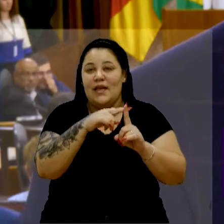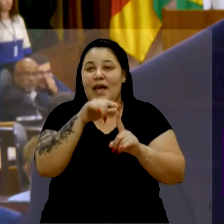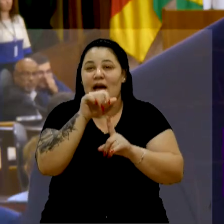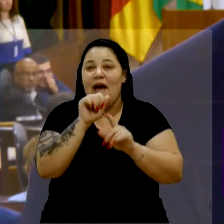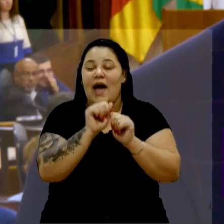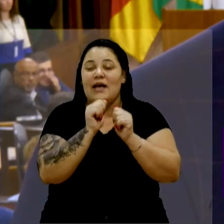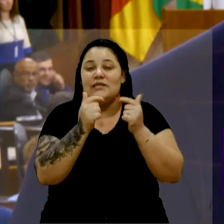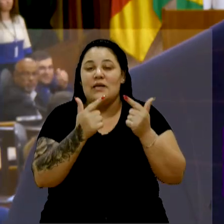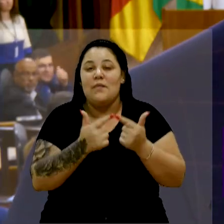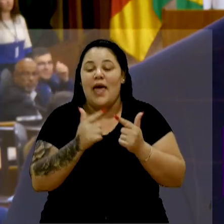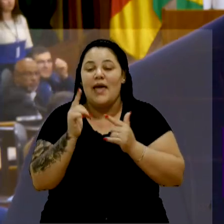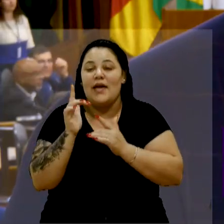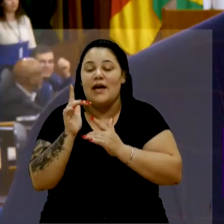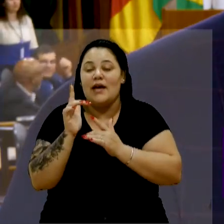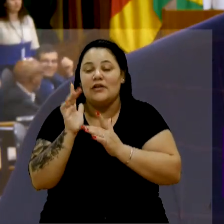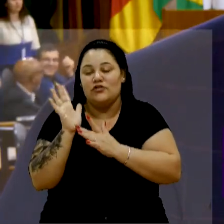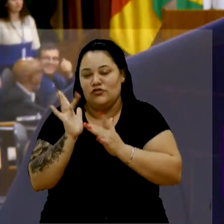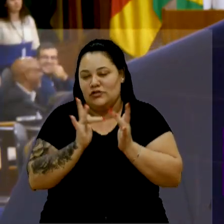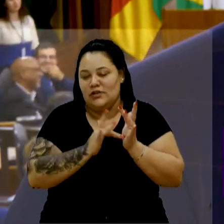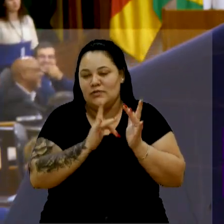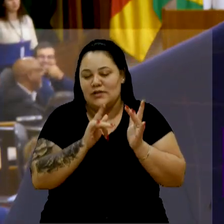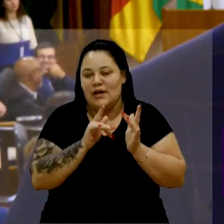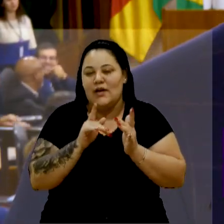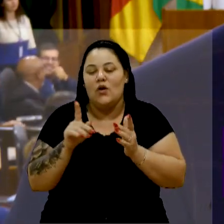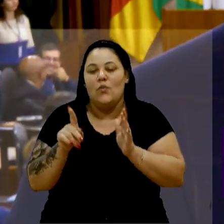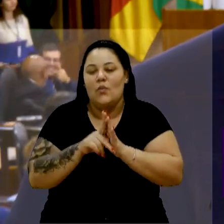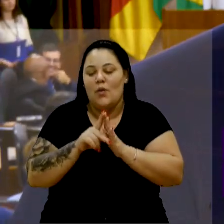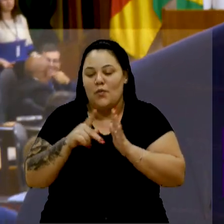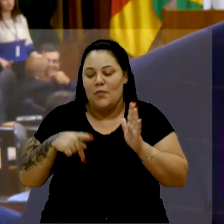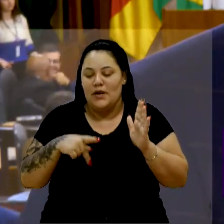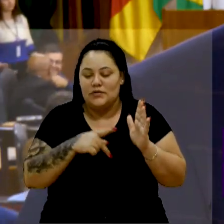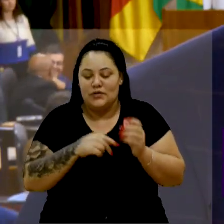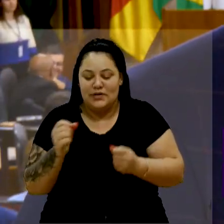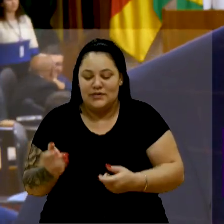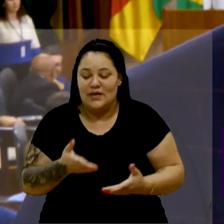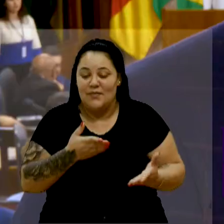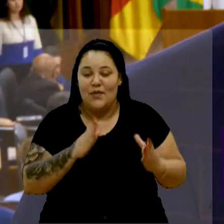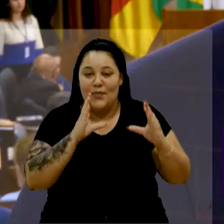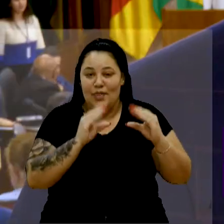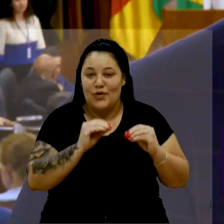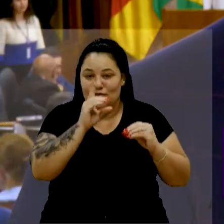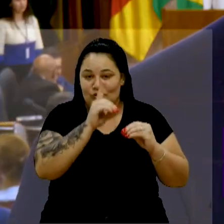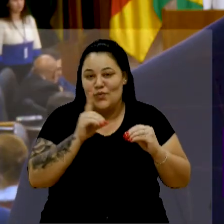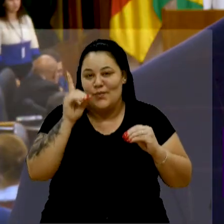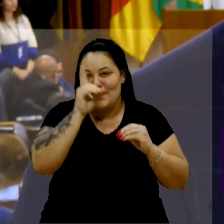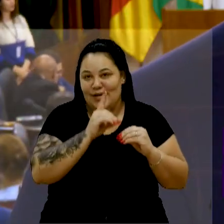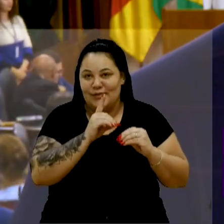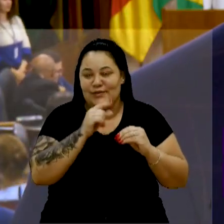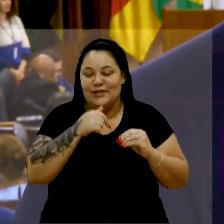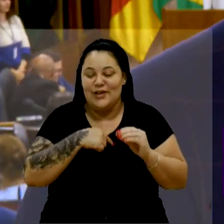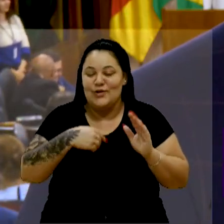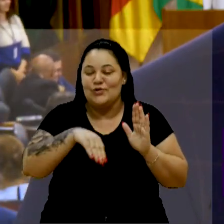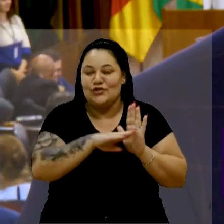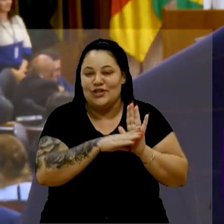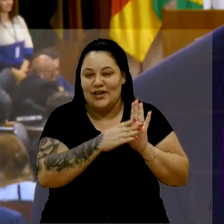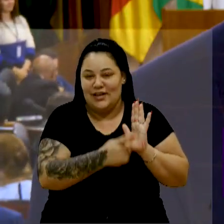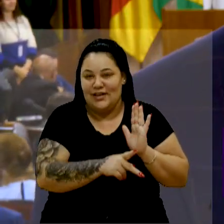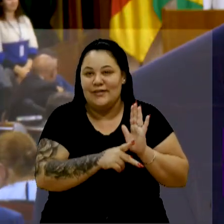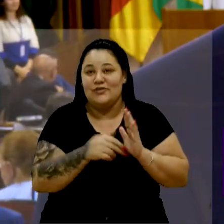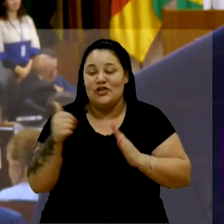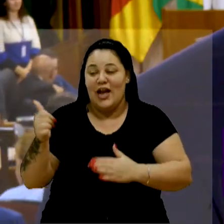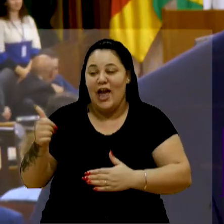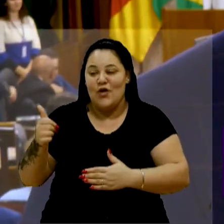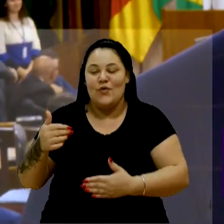pastor João Lundringen. Ele que me recebeu muito bem aqui numa noite de domingo, dia que eu cheguei da minha cidade de carona, né,